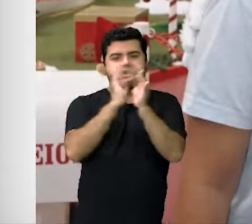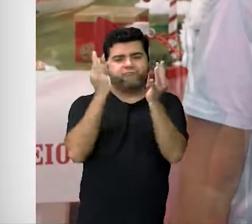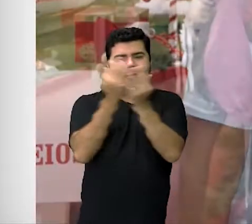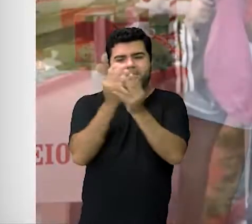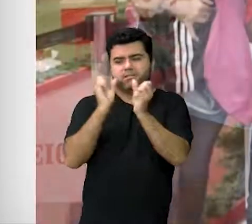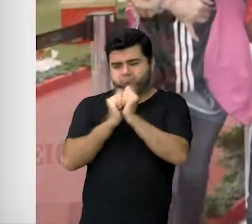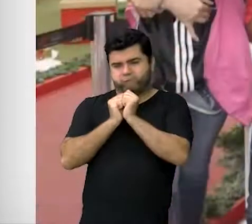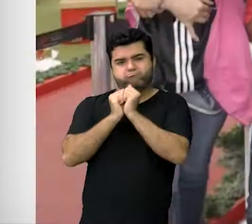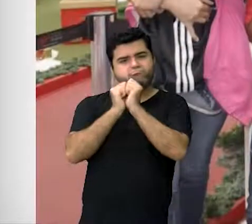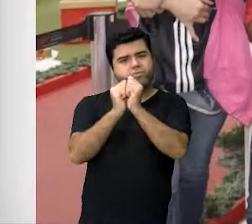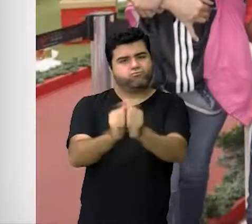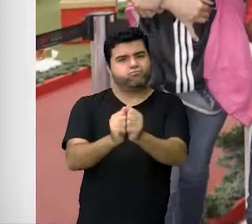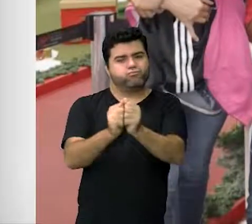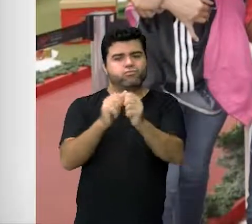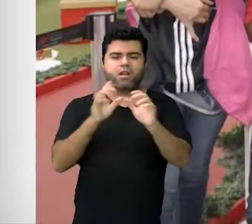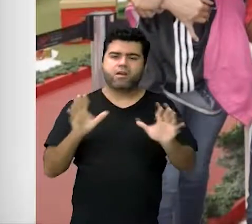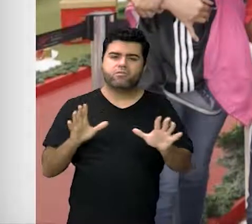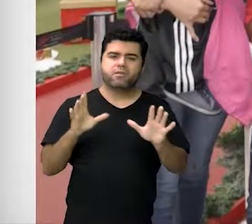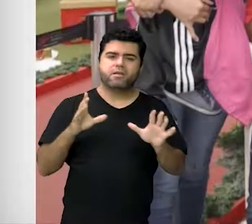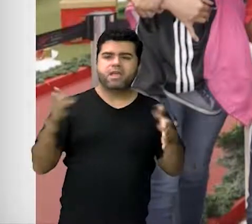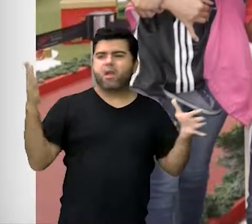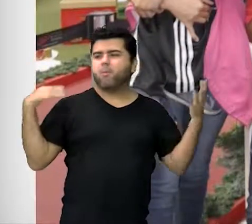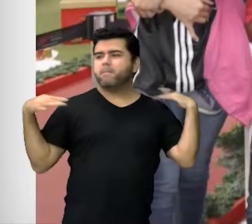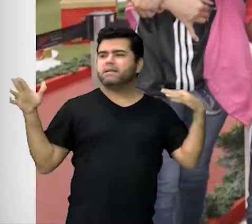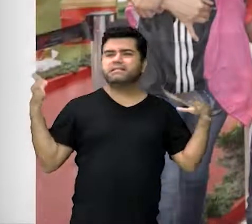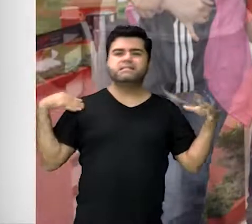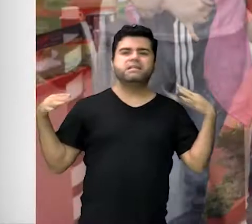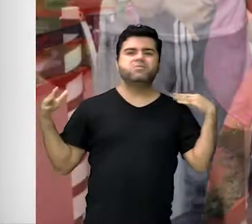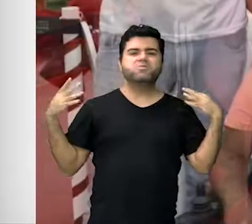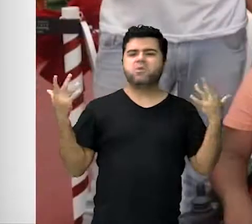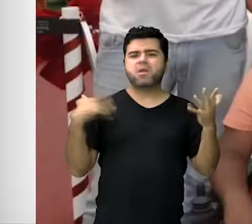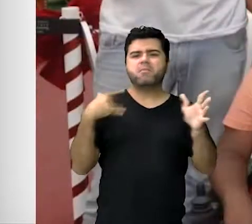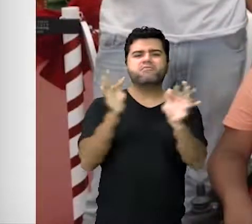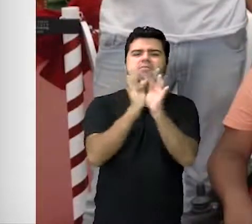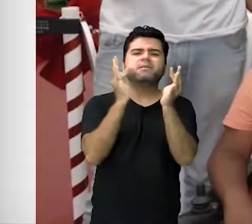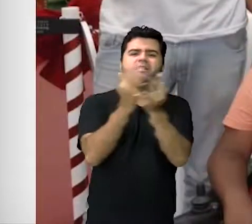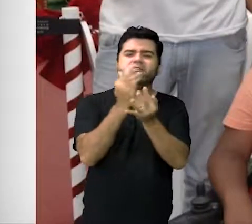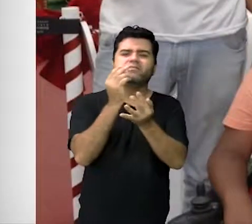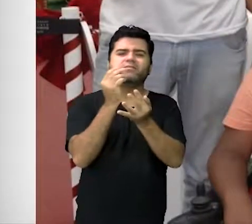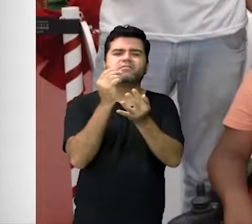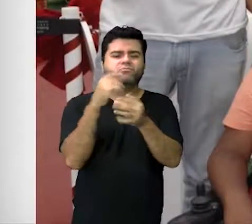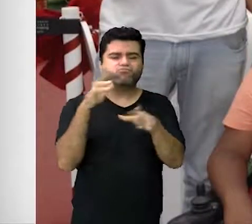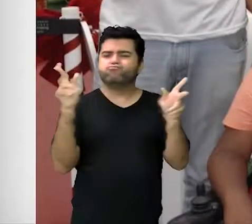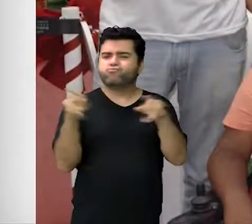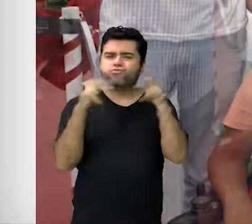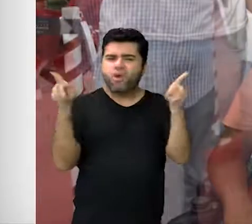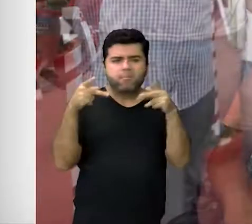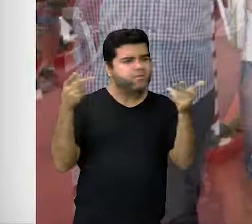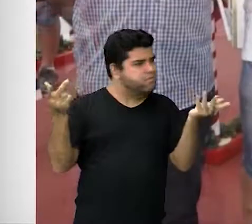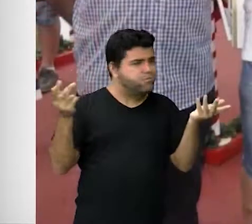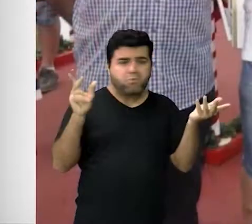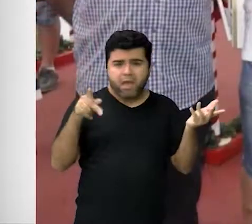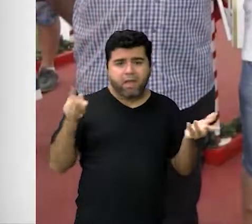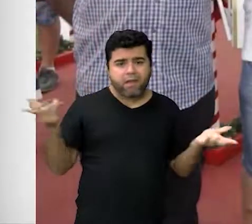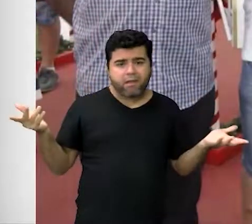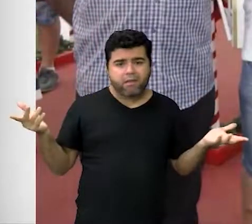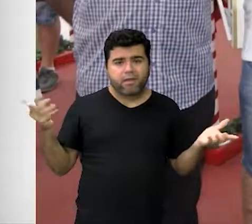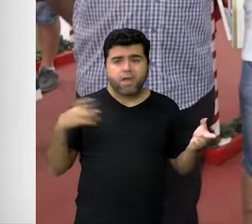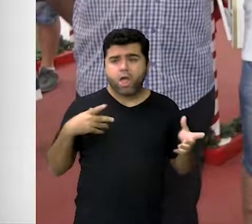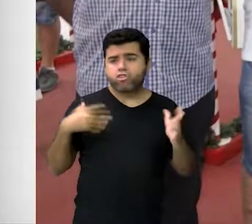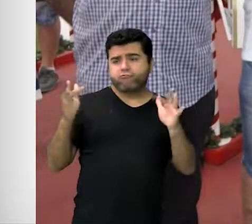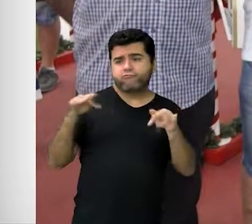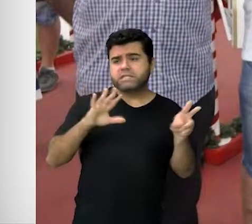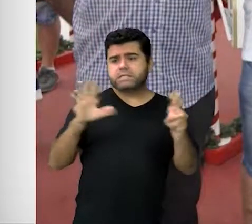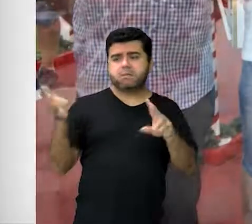né? Aliás, é um passeio como qualquer outra família faz no shopping. Não é? De repente você quer um final de semana,